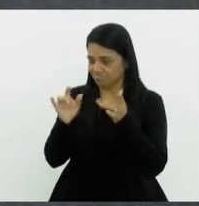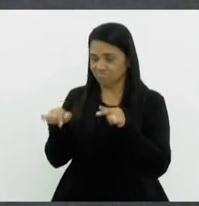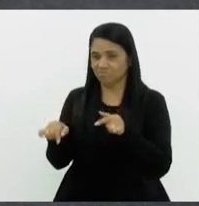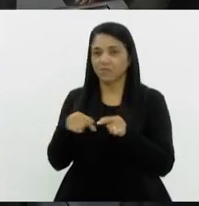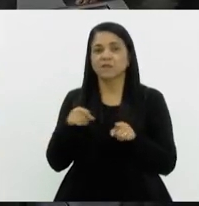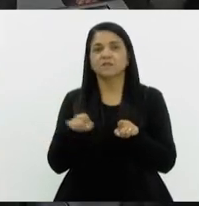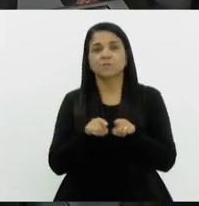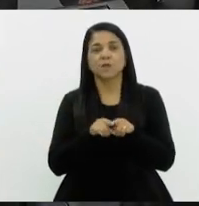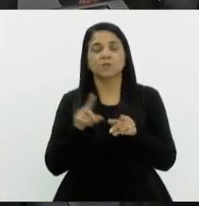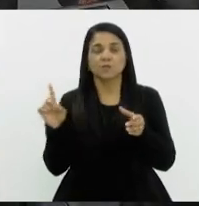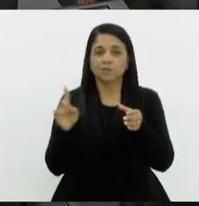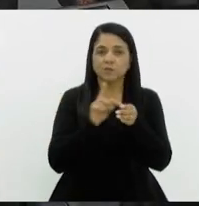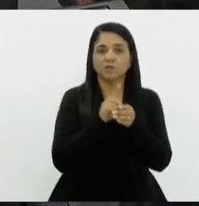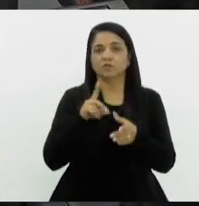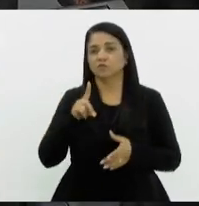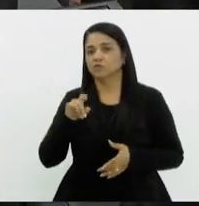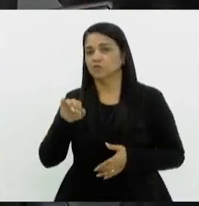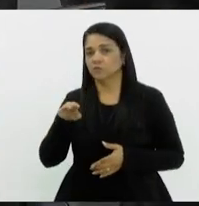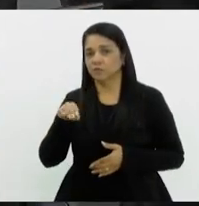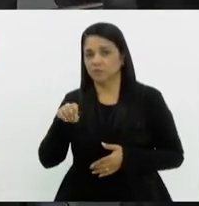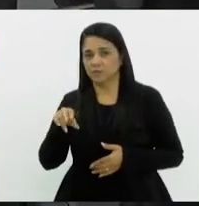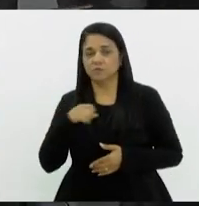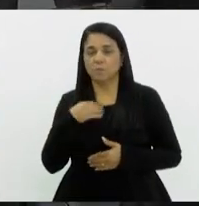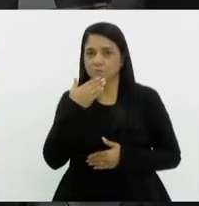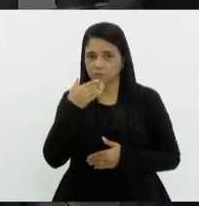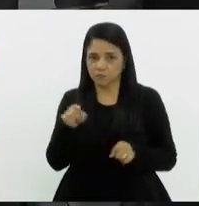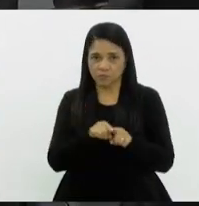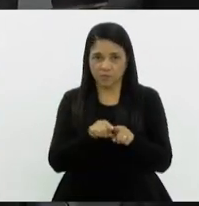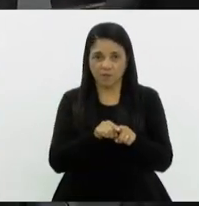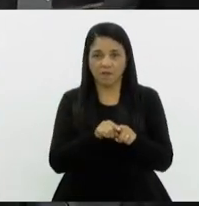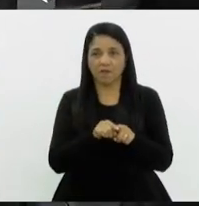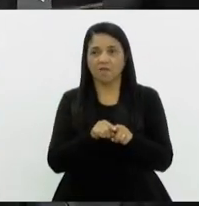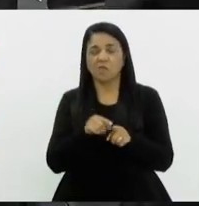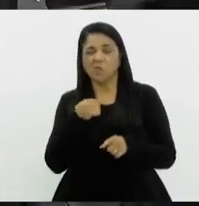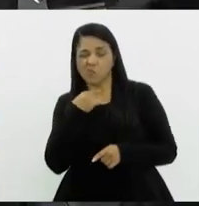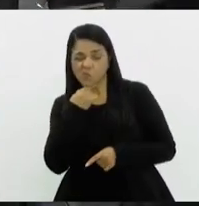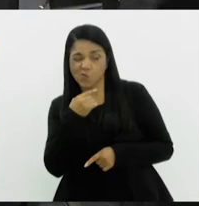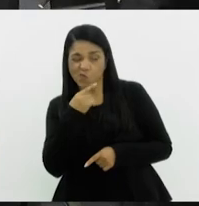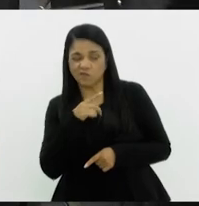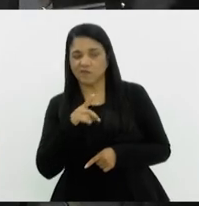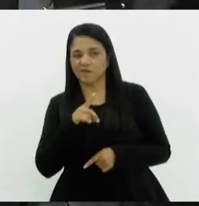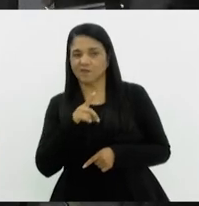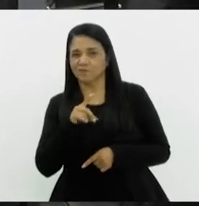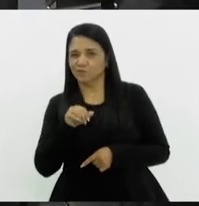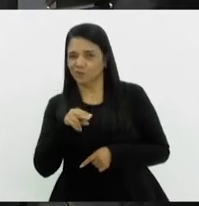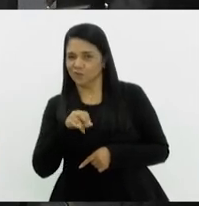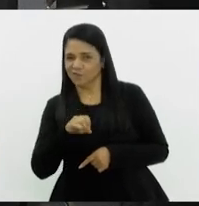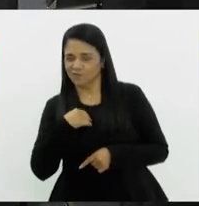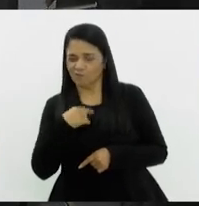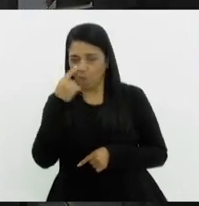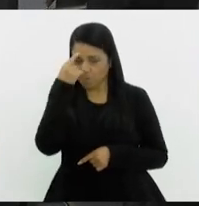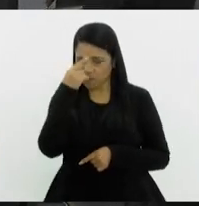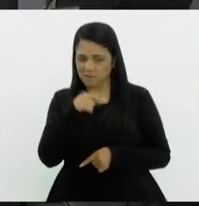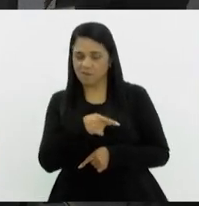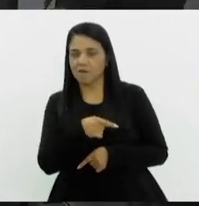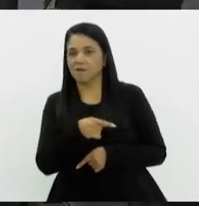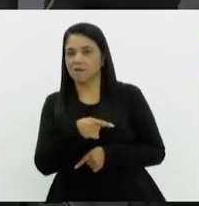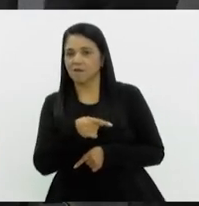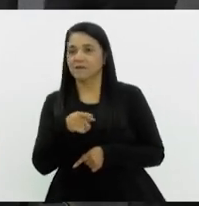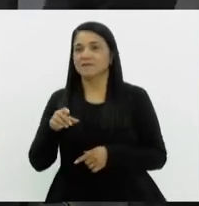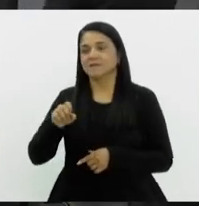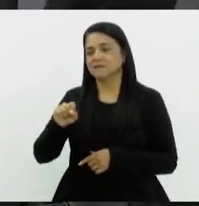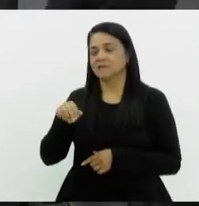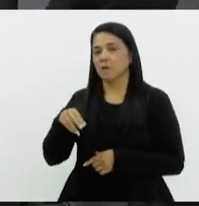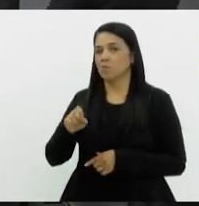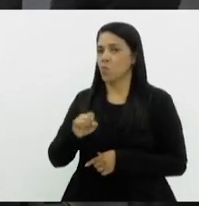deputado Dionísio Lins também havia pedido. Deputado Dionísio Lins, eu estou em dúvida. Nós vamos pensar, presidente. O Samuel Malafaia eu não